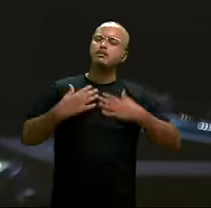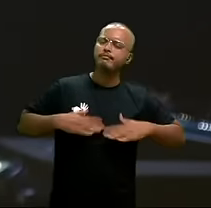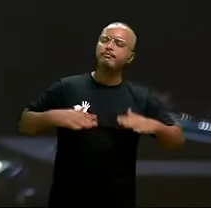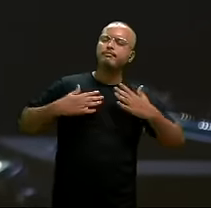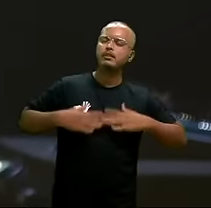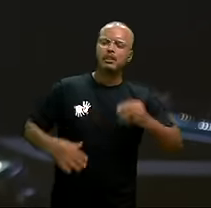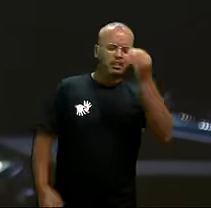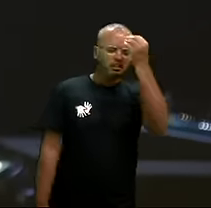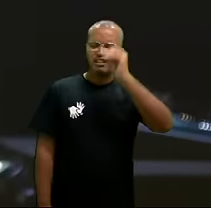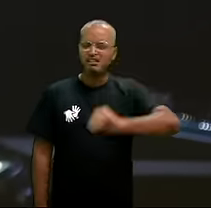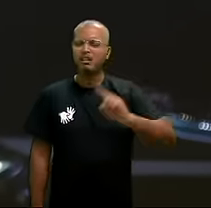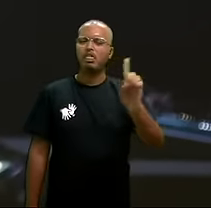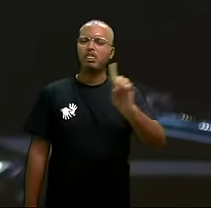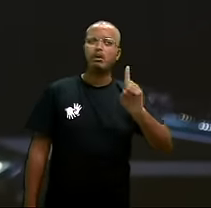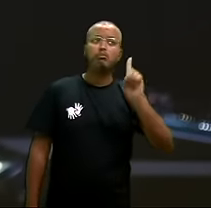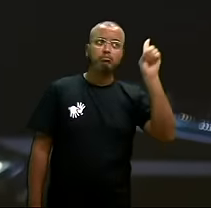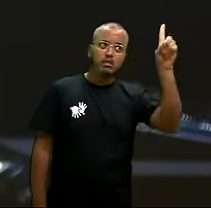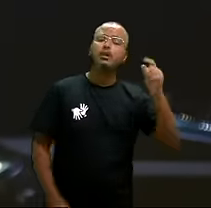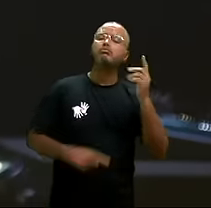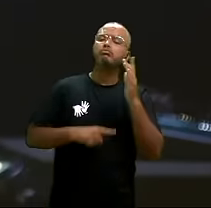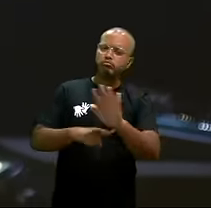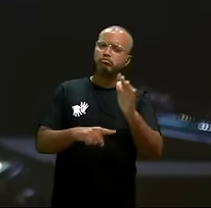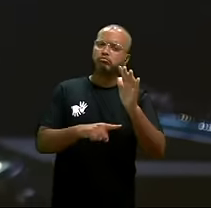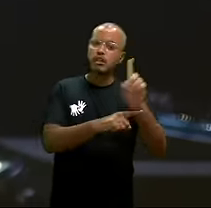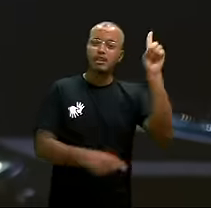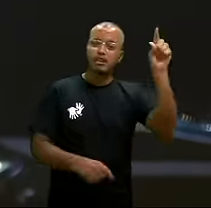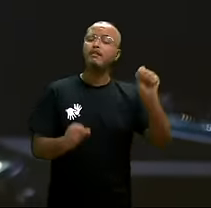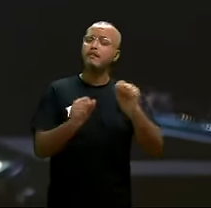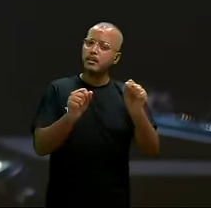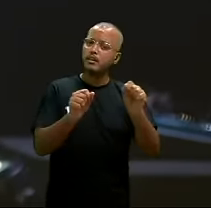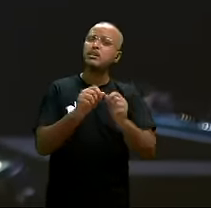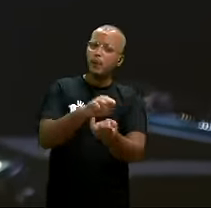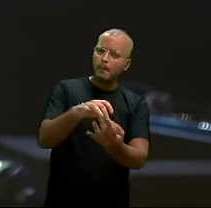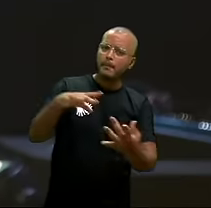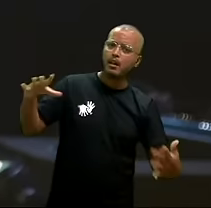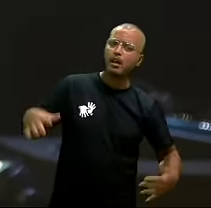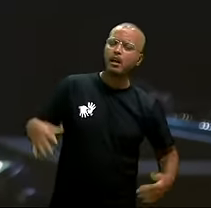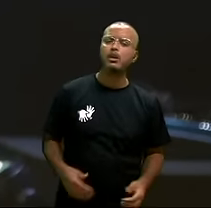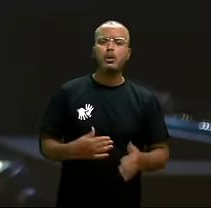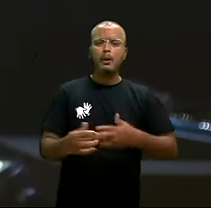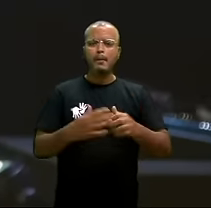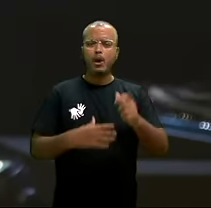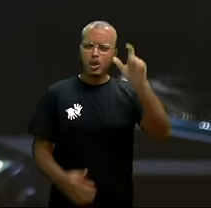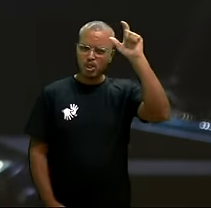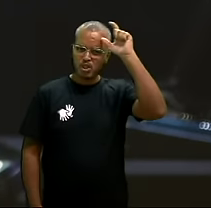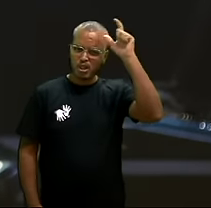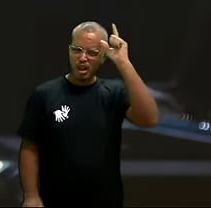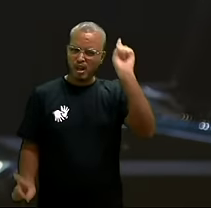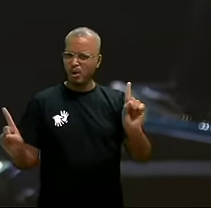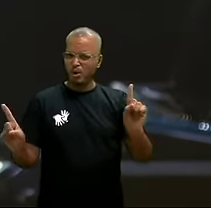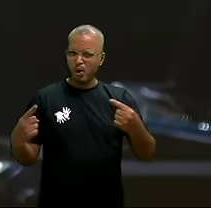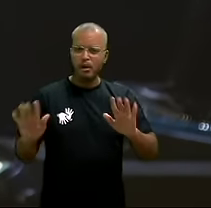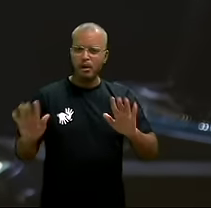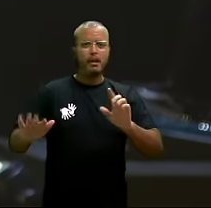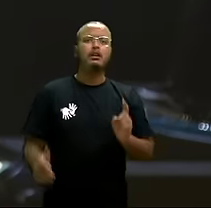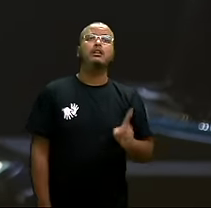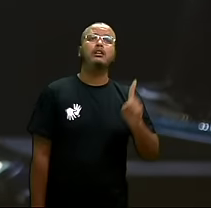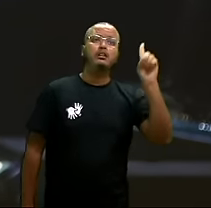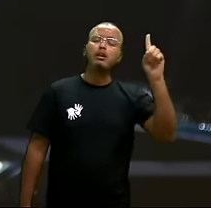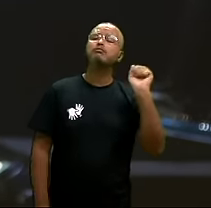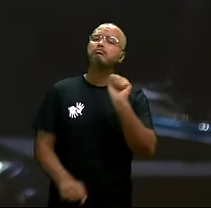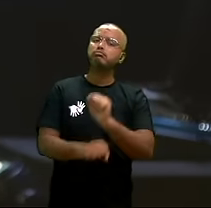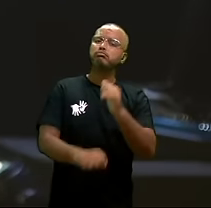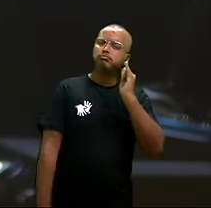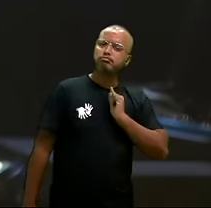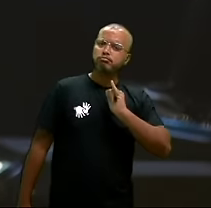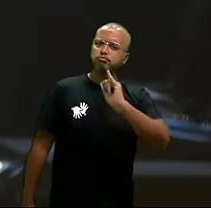descansar, mas não vai desistir, porque Deus ainda está completando a obra na tua vida. Queira o diabo ou não, Deus me trouxe aqui para te dizer: não para.